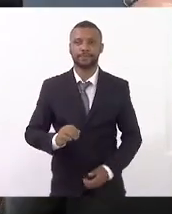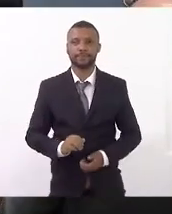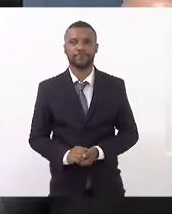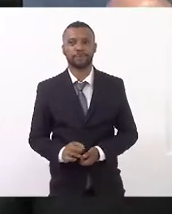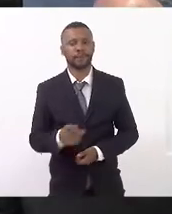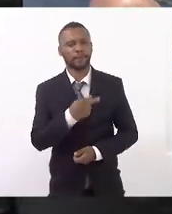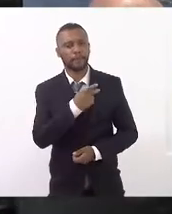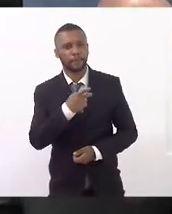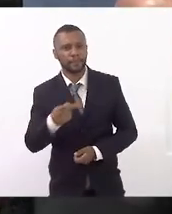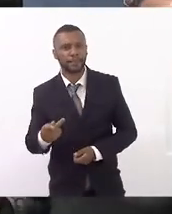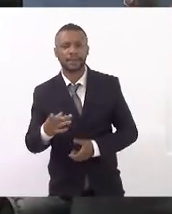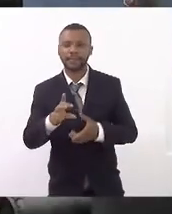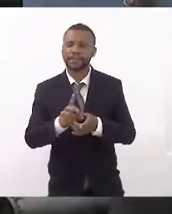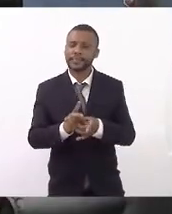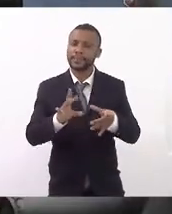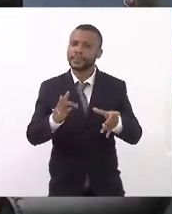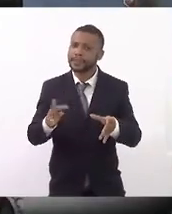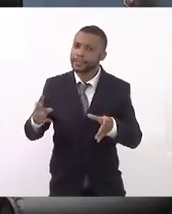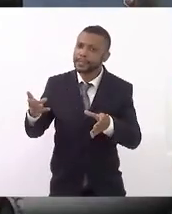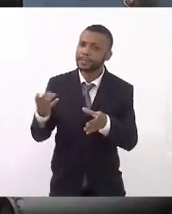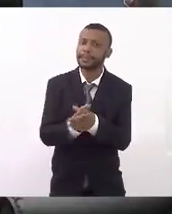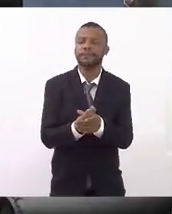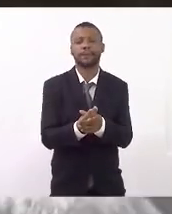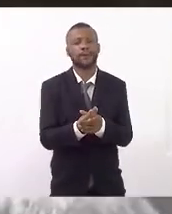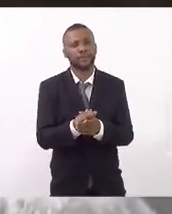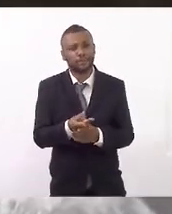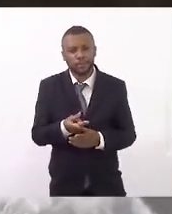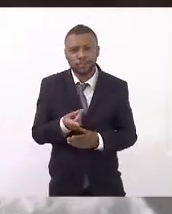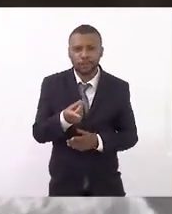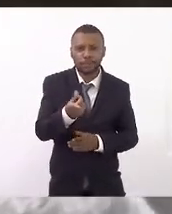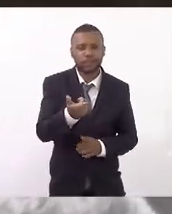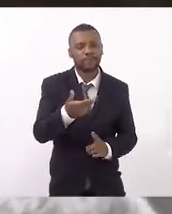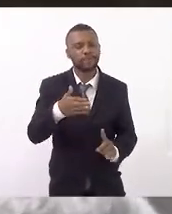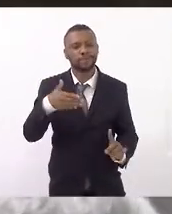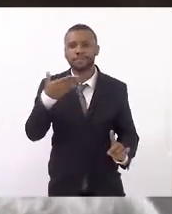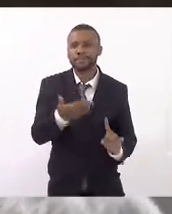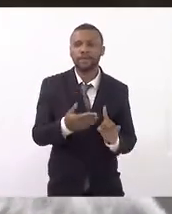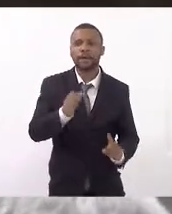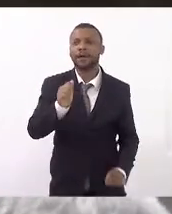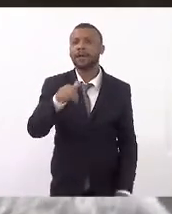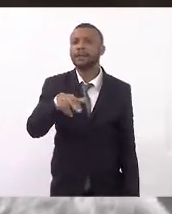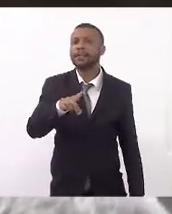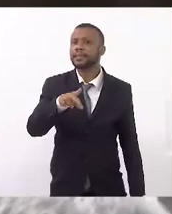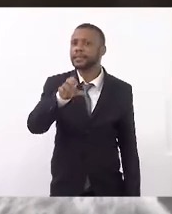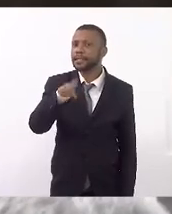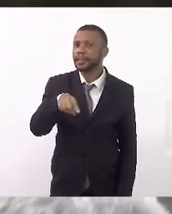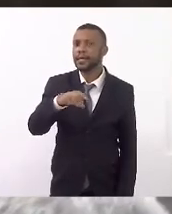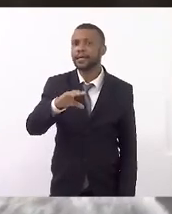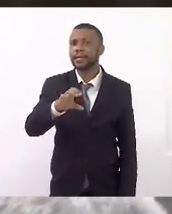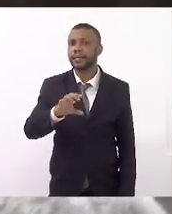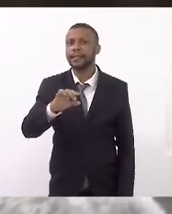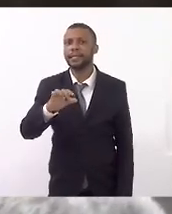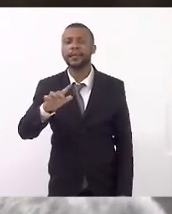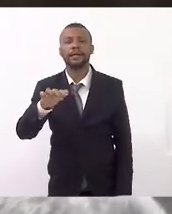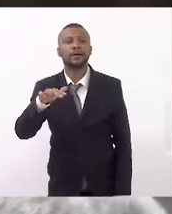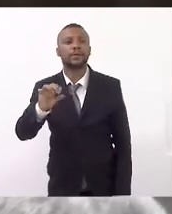Presidente democrático sustentável André Siciliano. Primeiro queria,